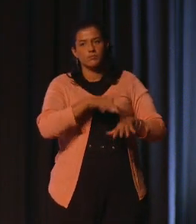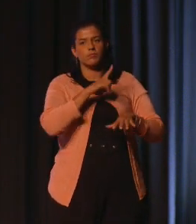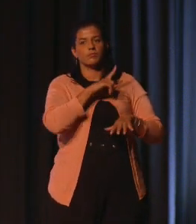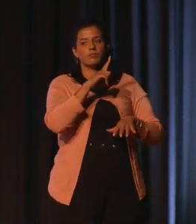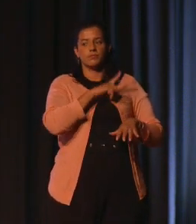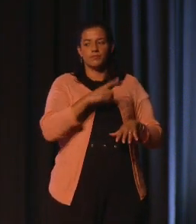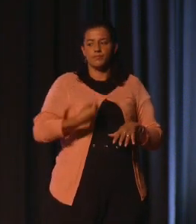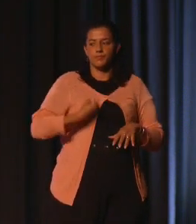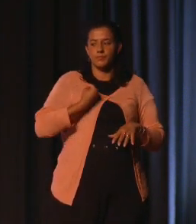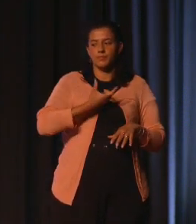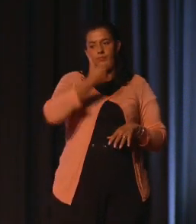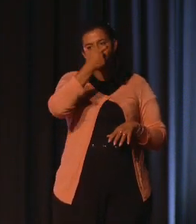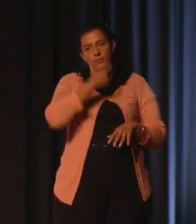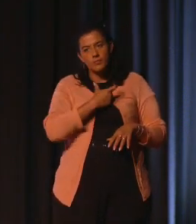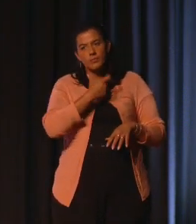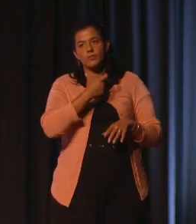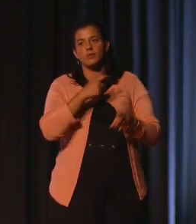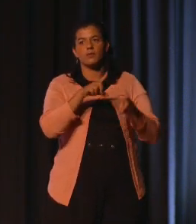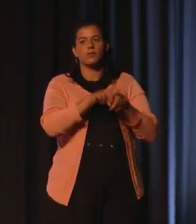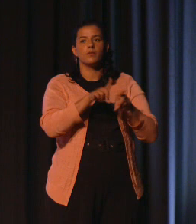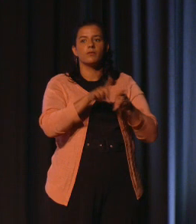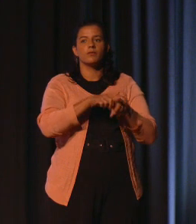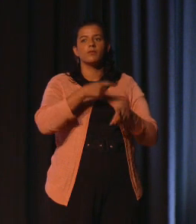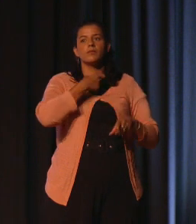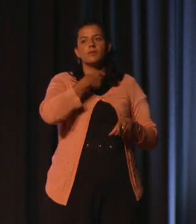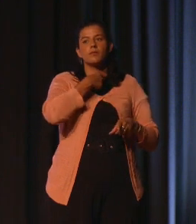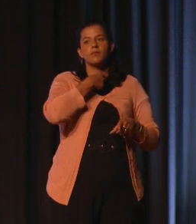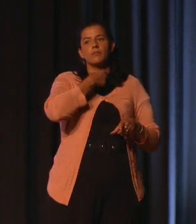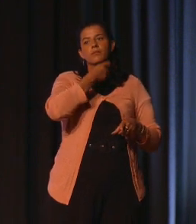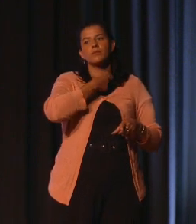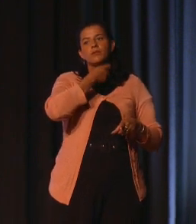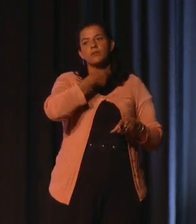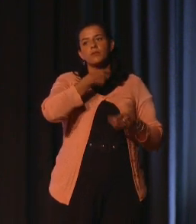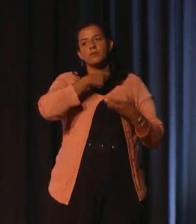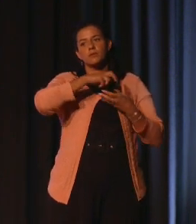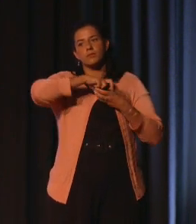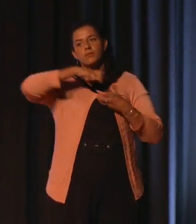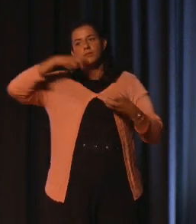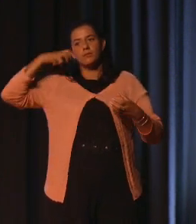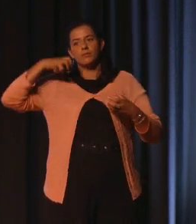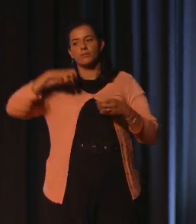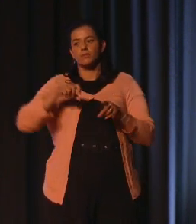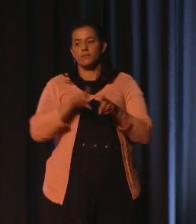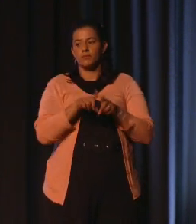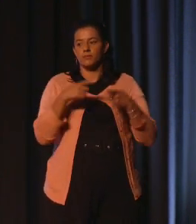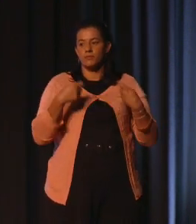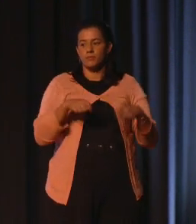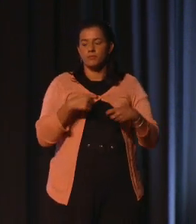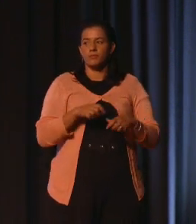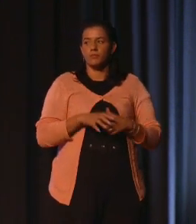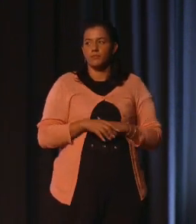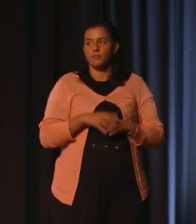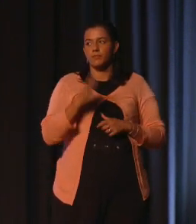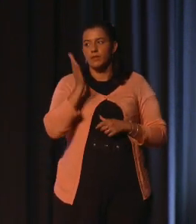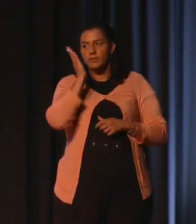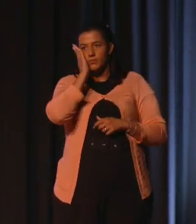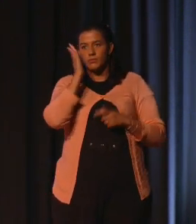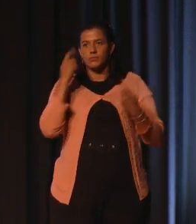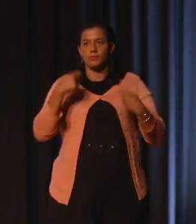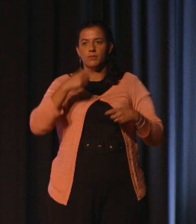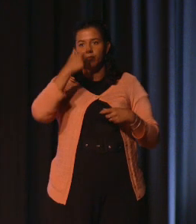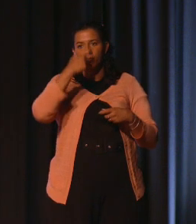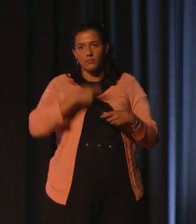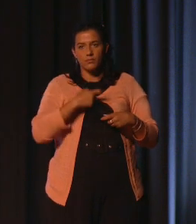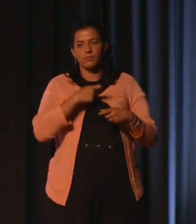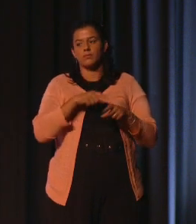caso de ter que tirar a dentadura da garganta da pessoa, né, do esôfago, e então tem que dormir sem a dentadura